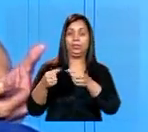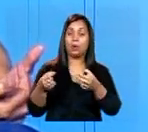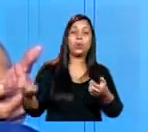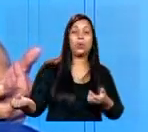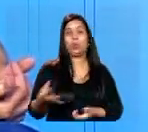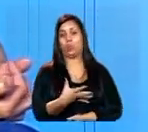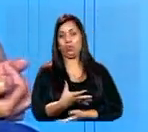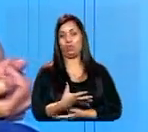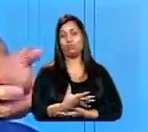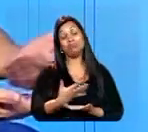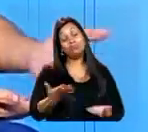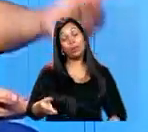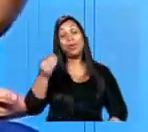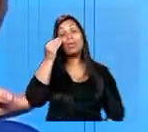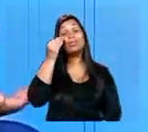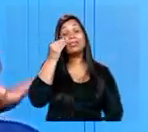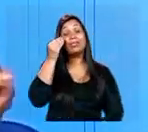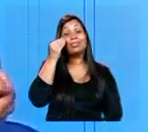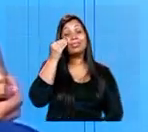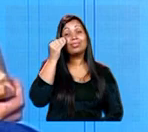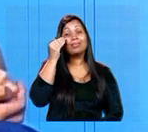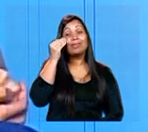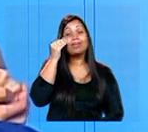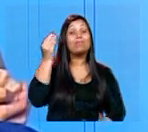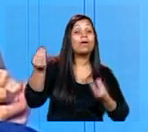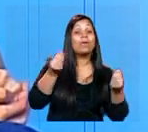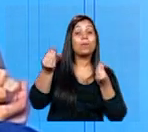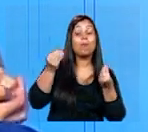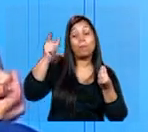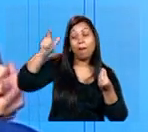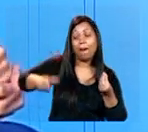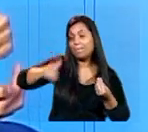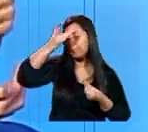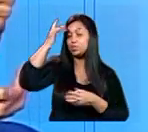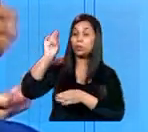nova realidade. E isso depende muito do envolvimento do cuidador.